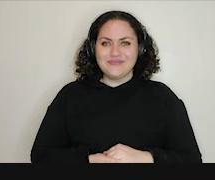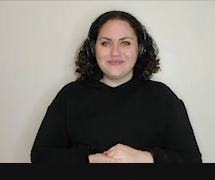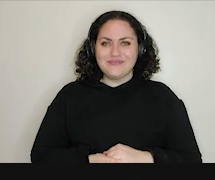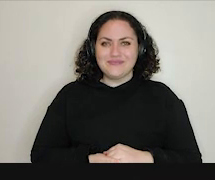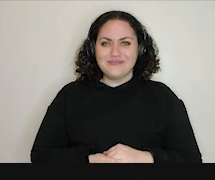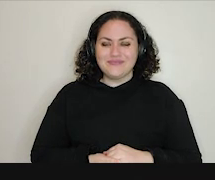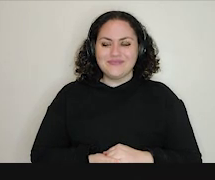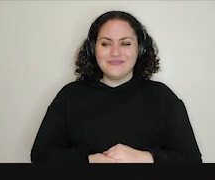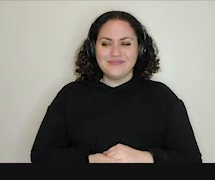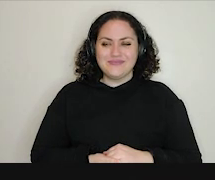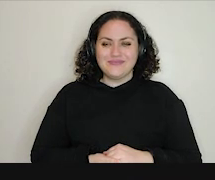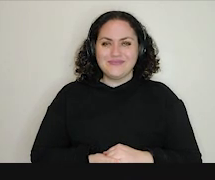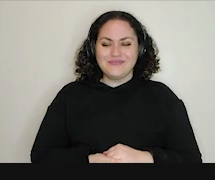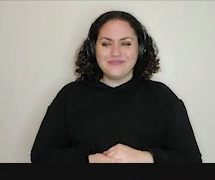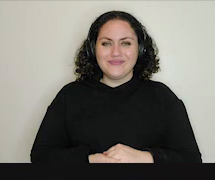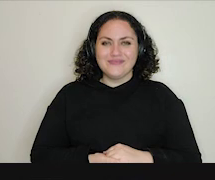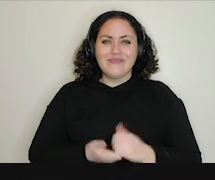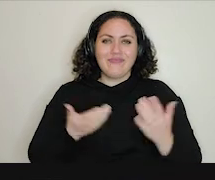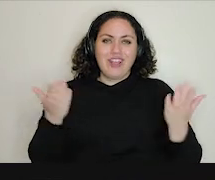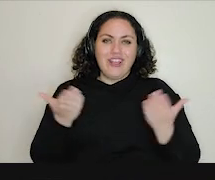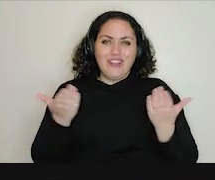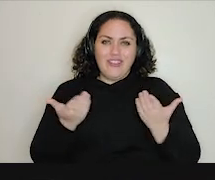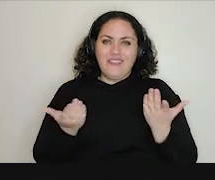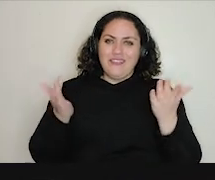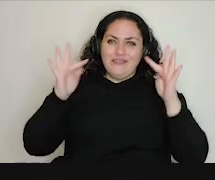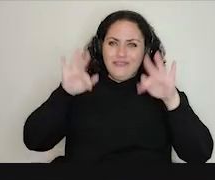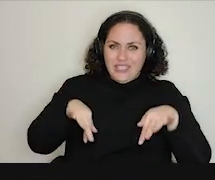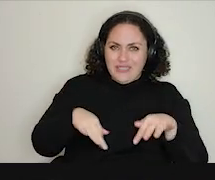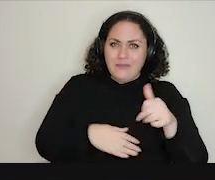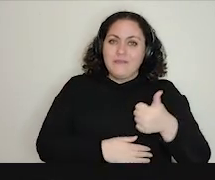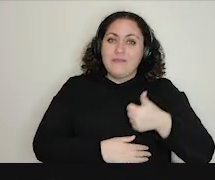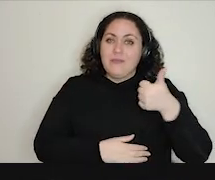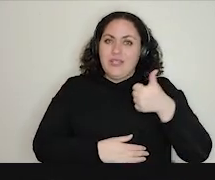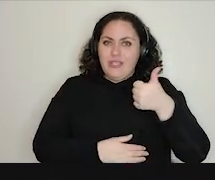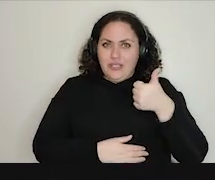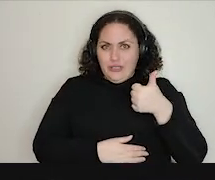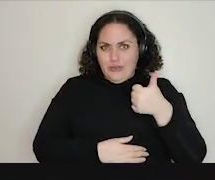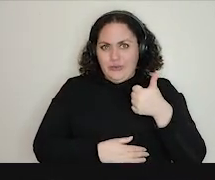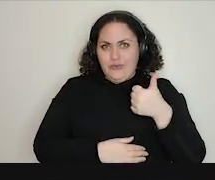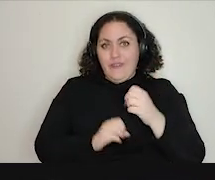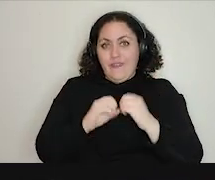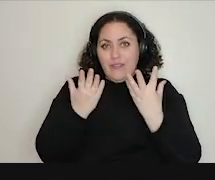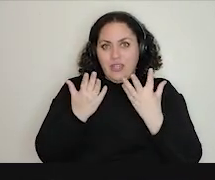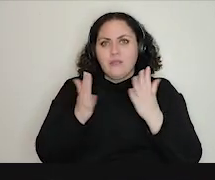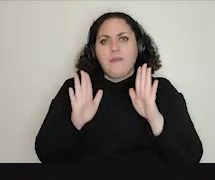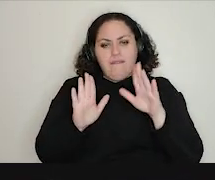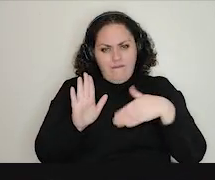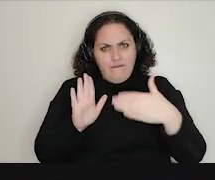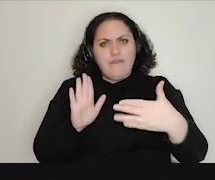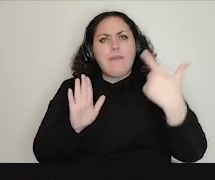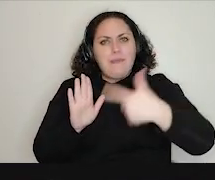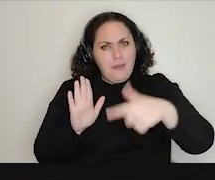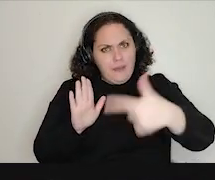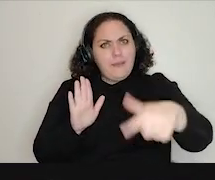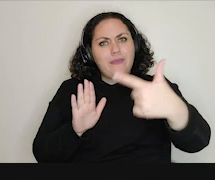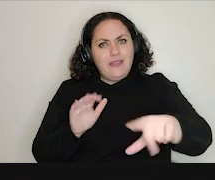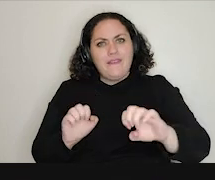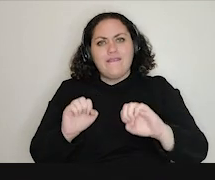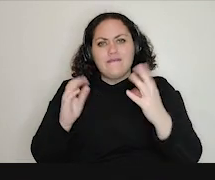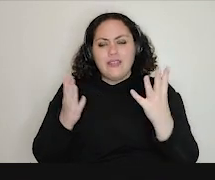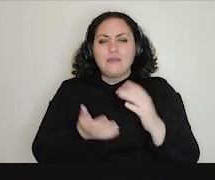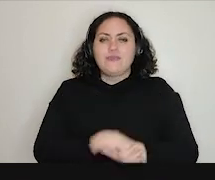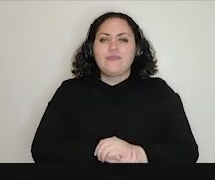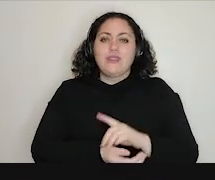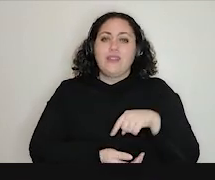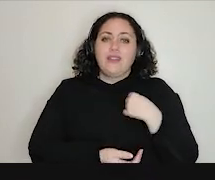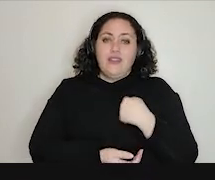Então, a gente vai encerrar o nosso primeiro de muitos eventos. E em nome de todo o projeto de extensão e